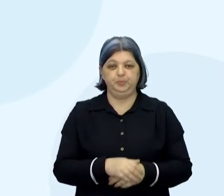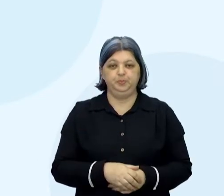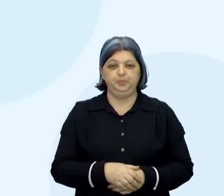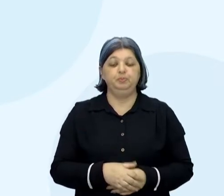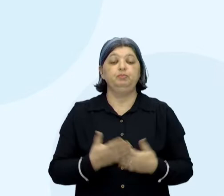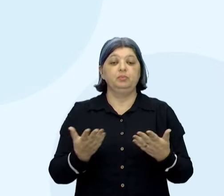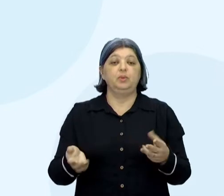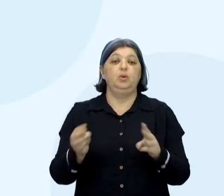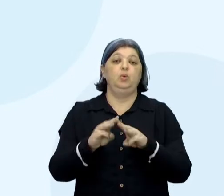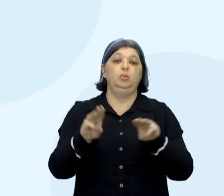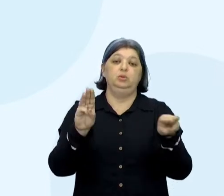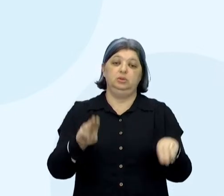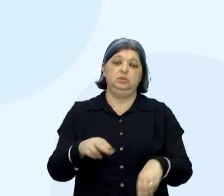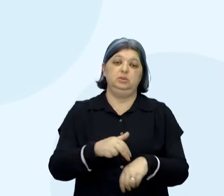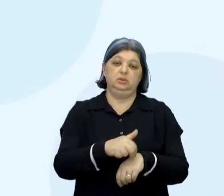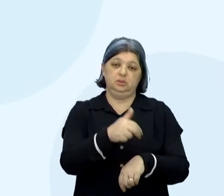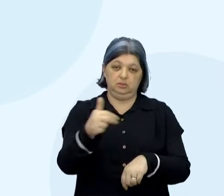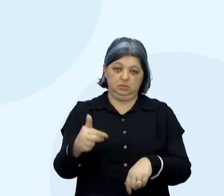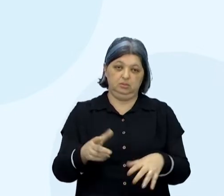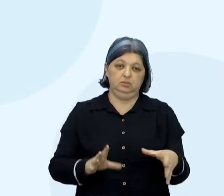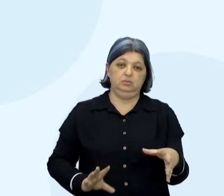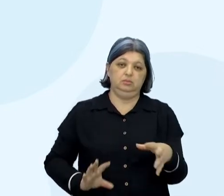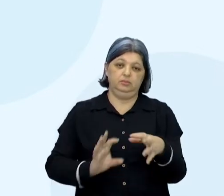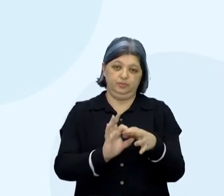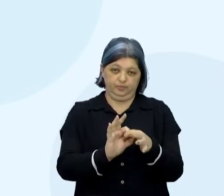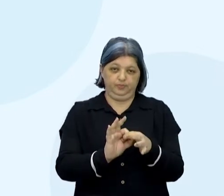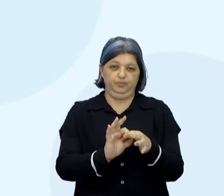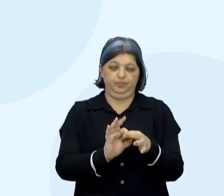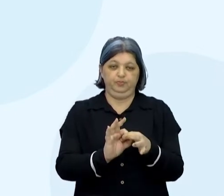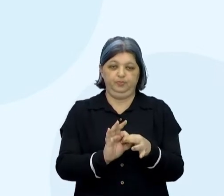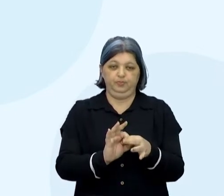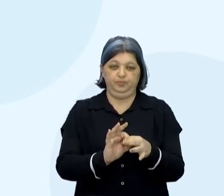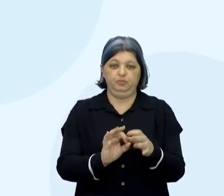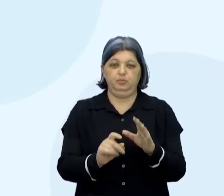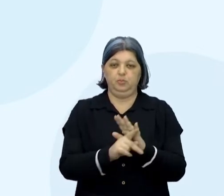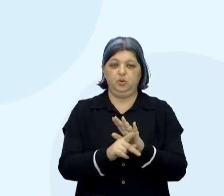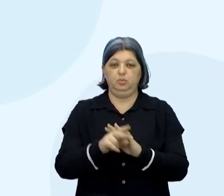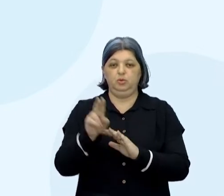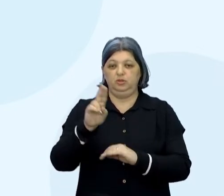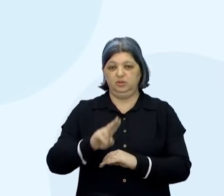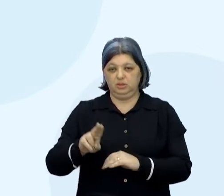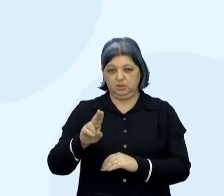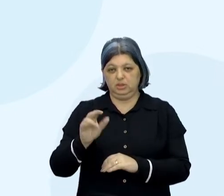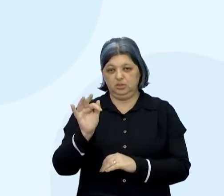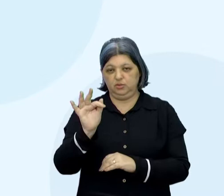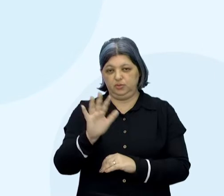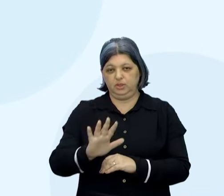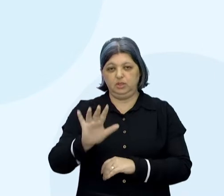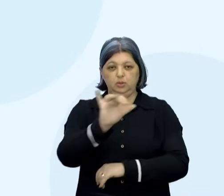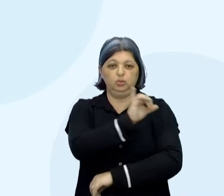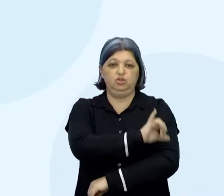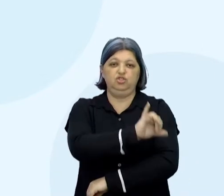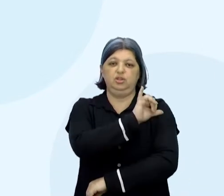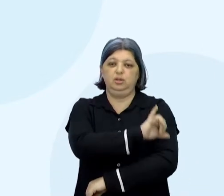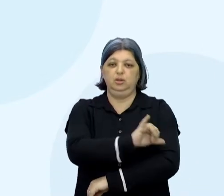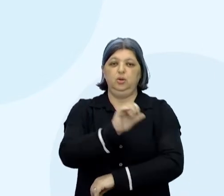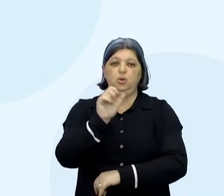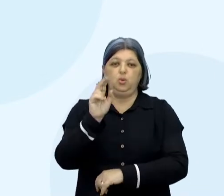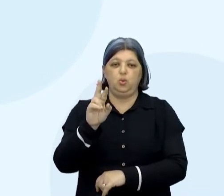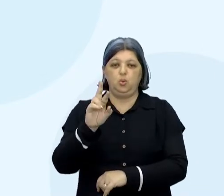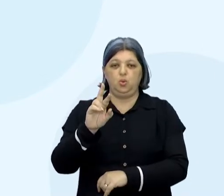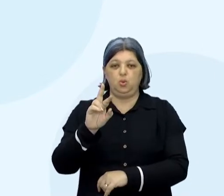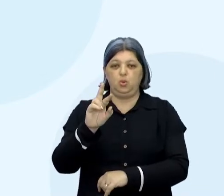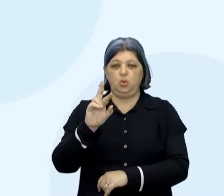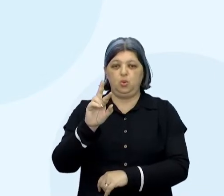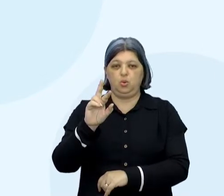né, ele está vinculado à Universidade Federal do Rio de Janeiro, né, e ela é a